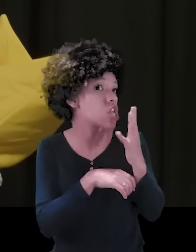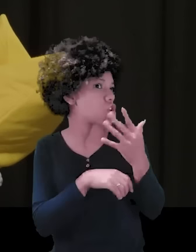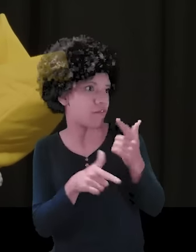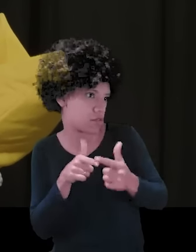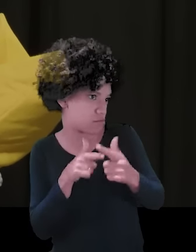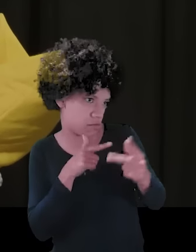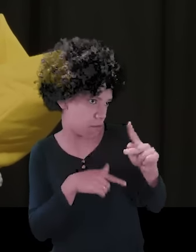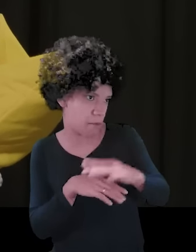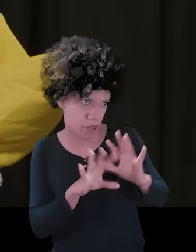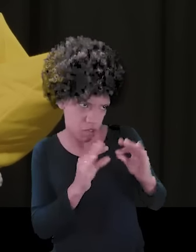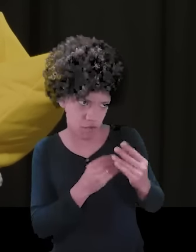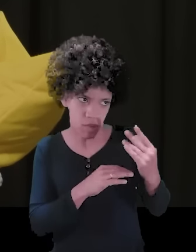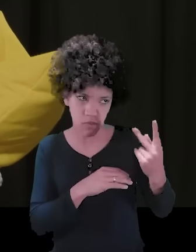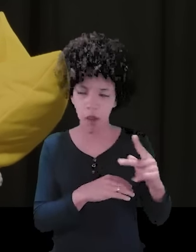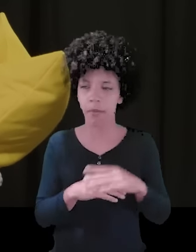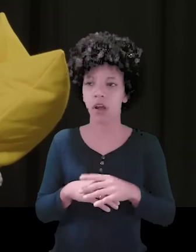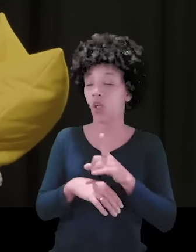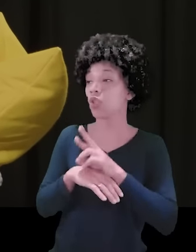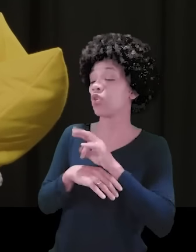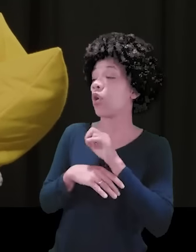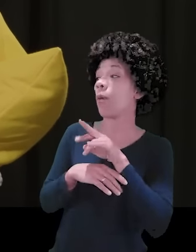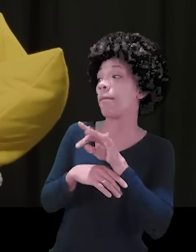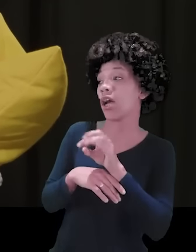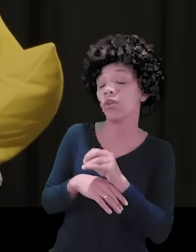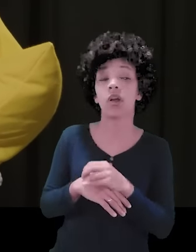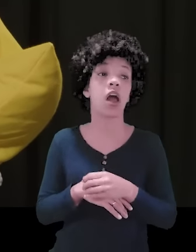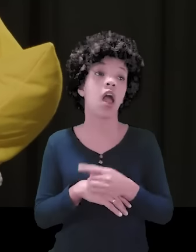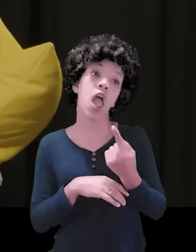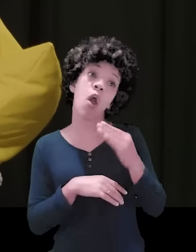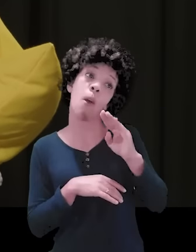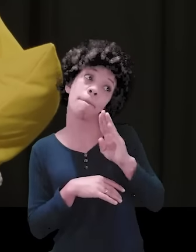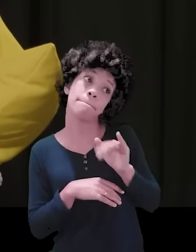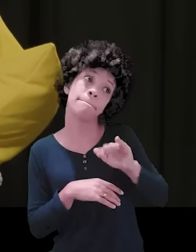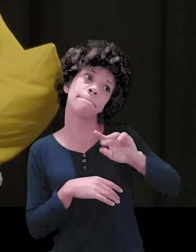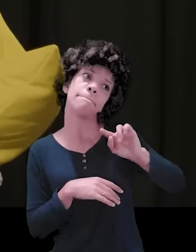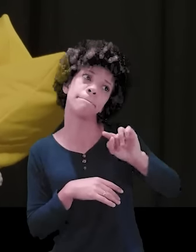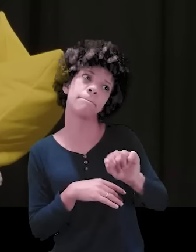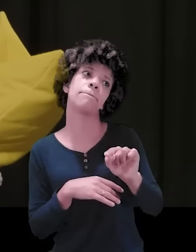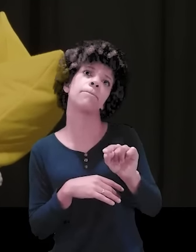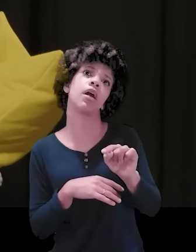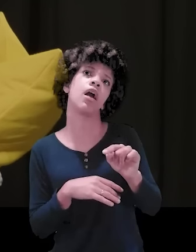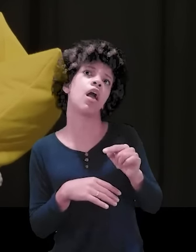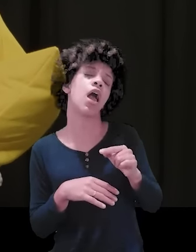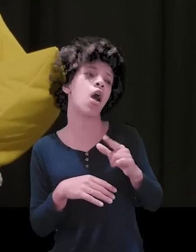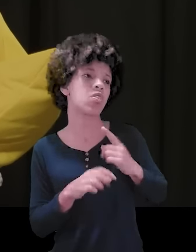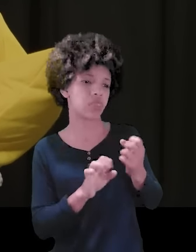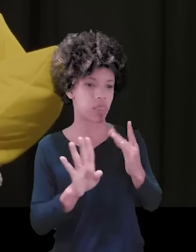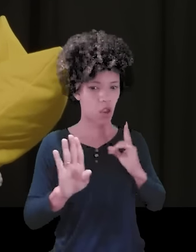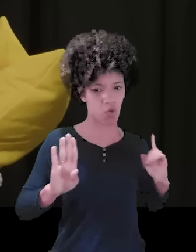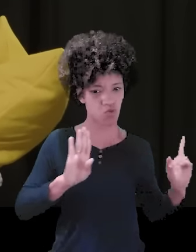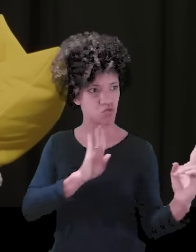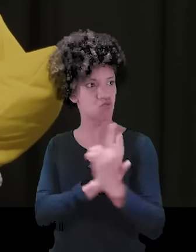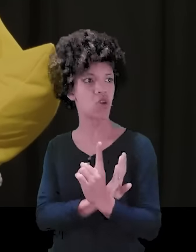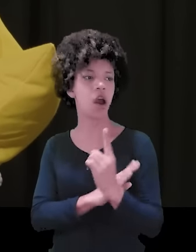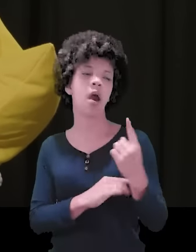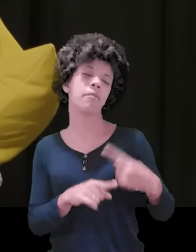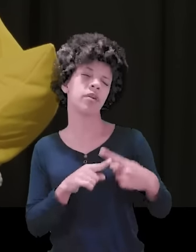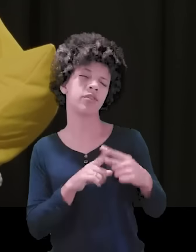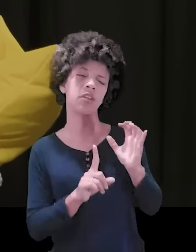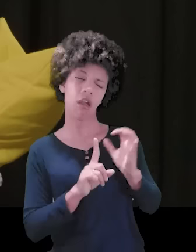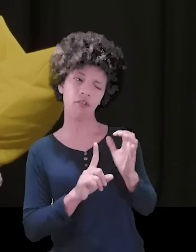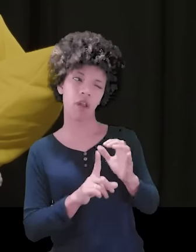resolveu casar da minha família eu tô Doutor Roberto falando é um milhão na minha mão eu passo pela fila eu dou um jeito que você é um